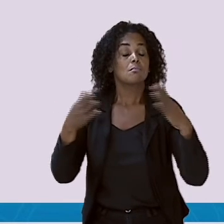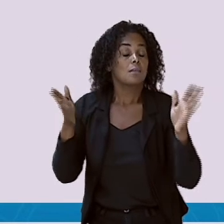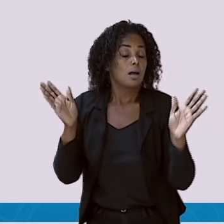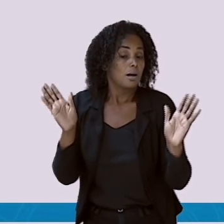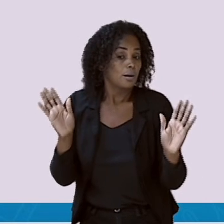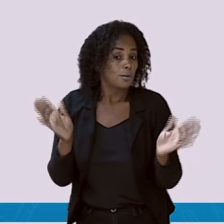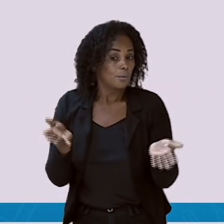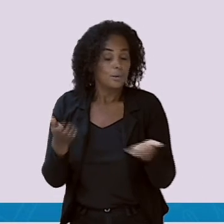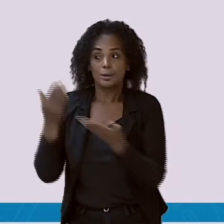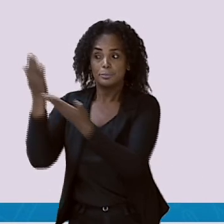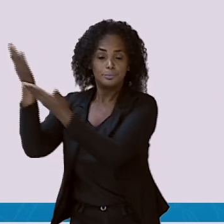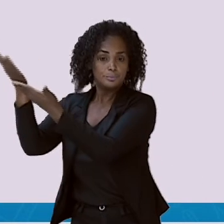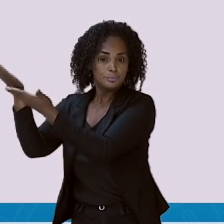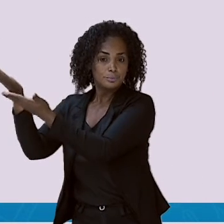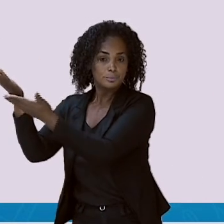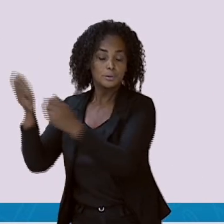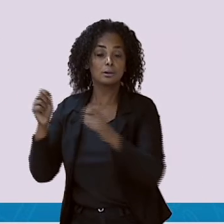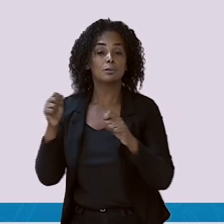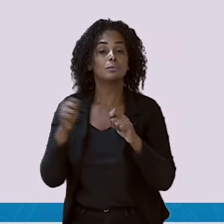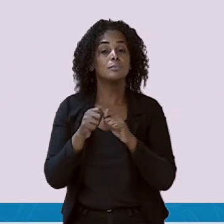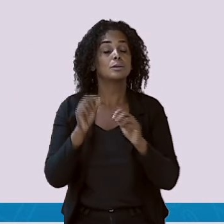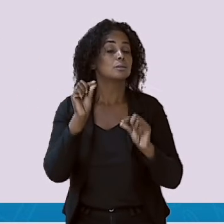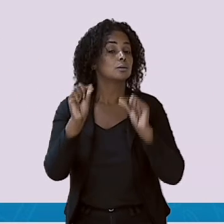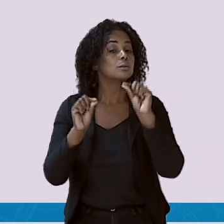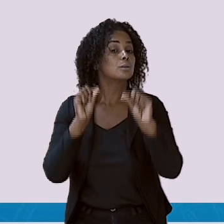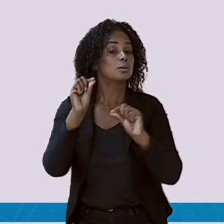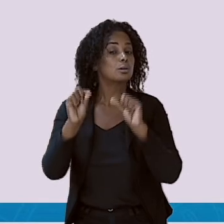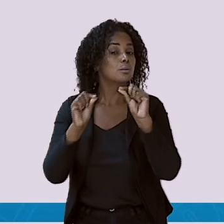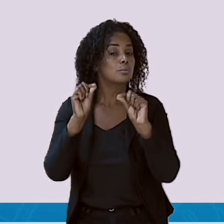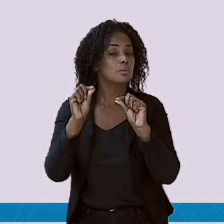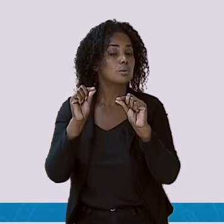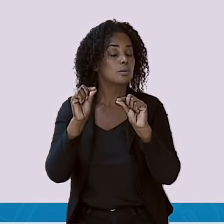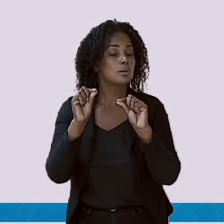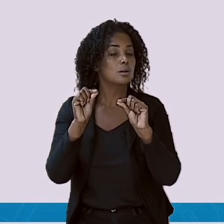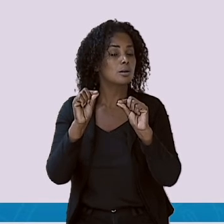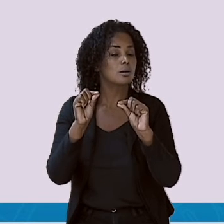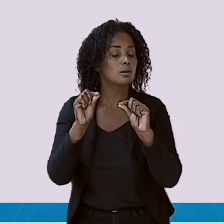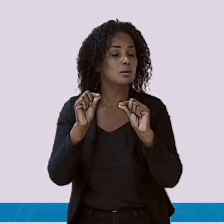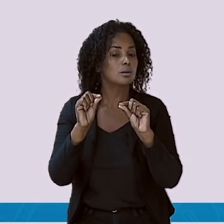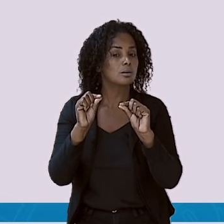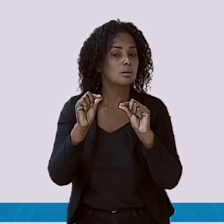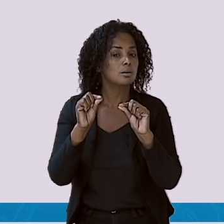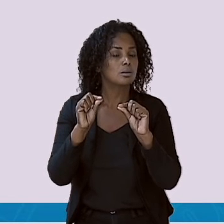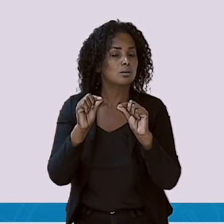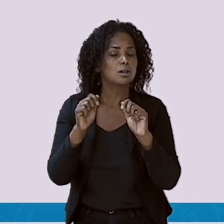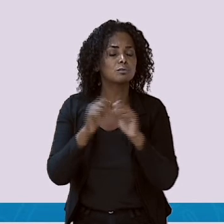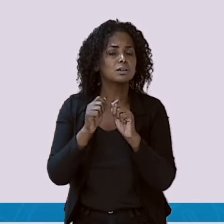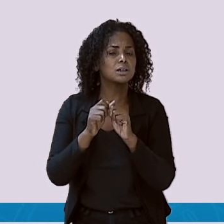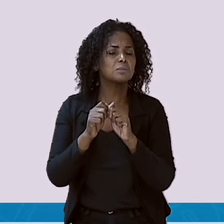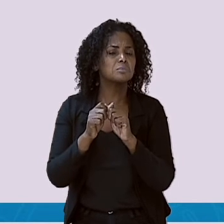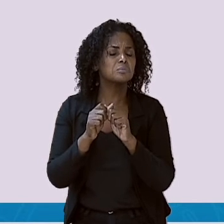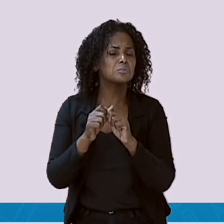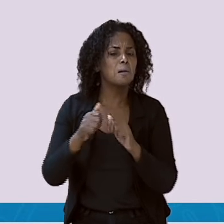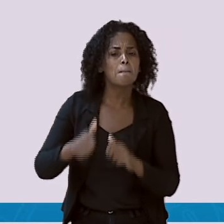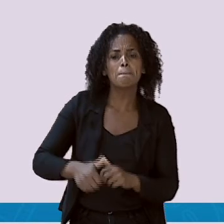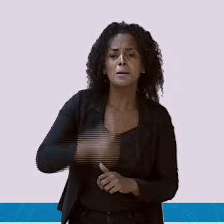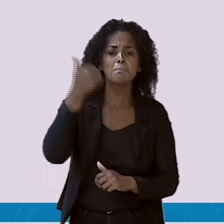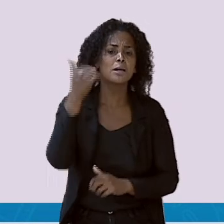Agora aqui no quadro nós vamos fazer aquilo que foi feito lá no nosso primeiro exemplo. Então nós vamos ver o